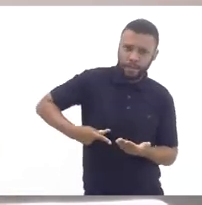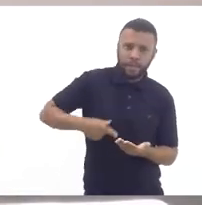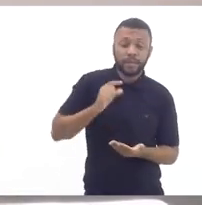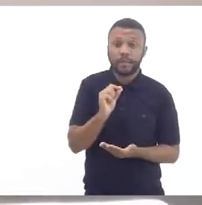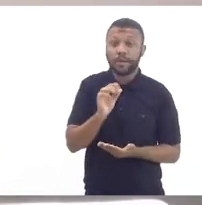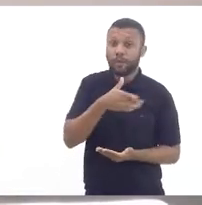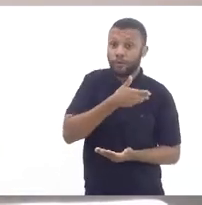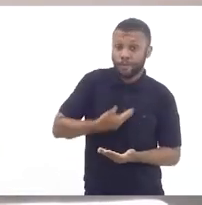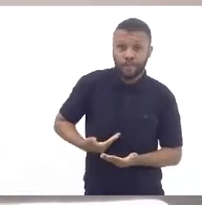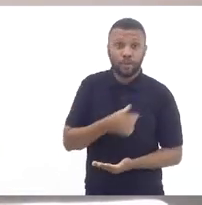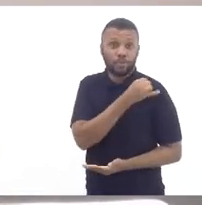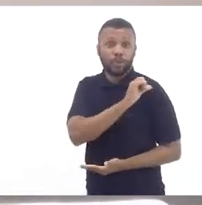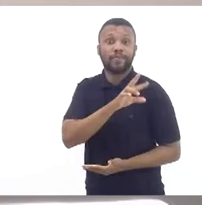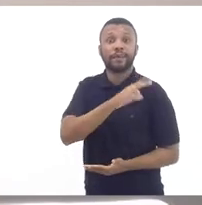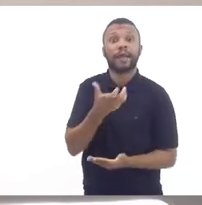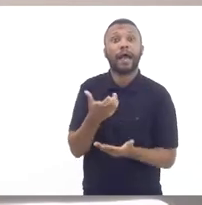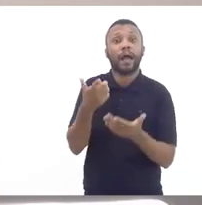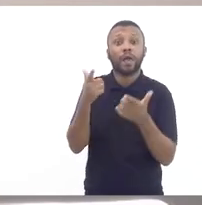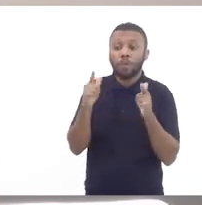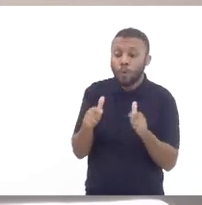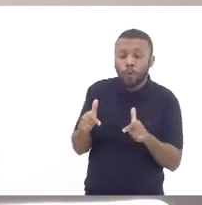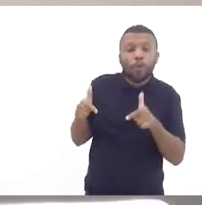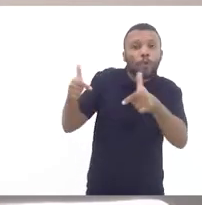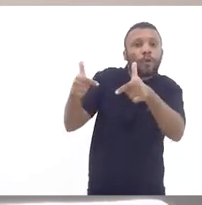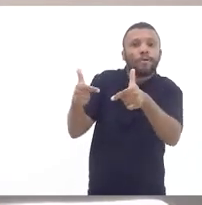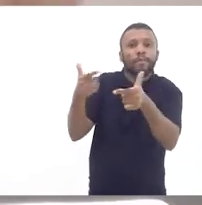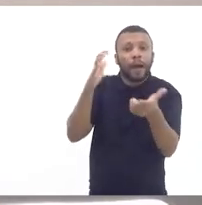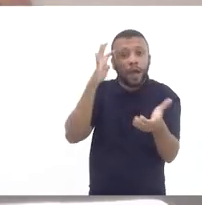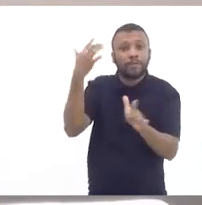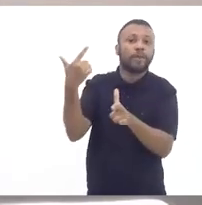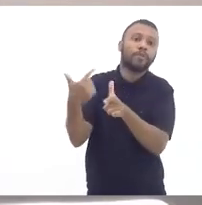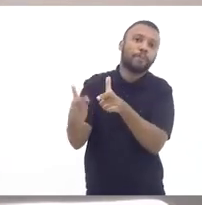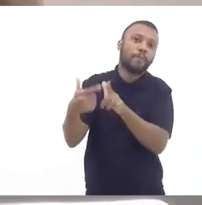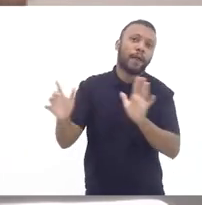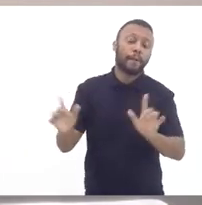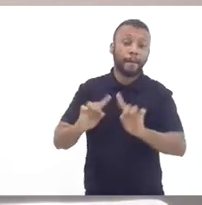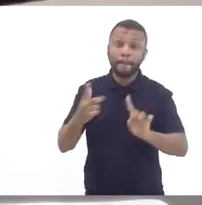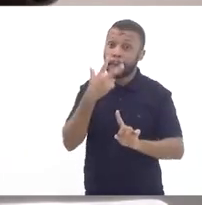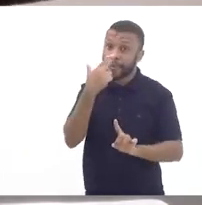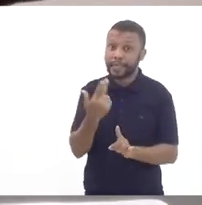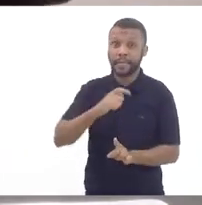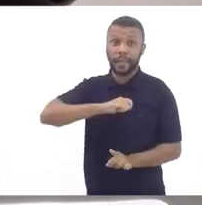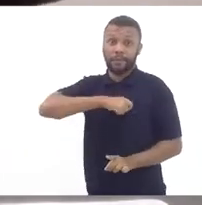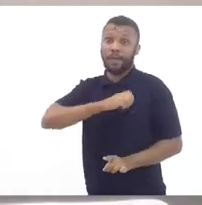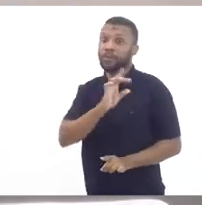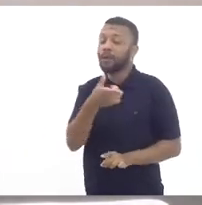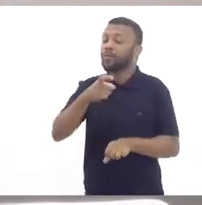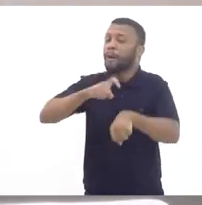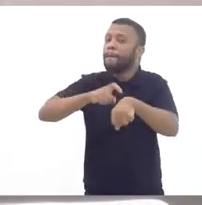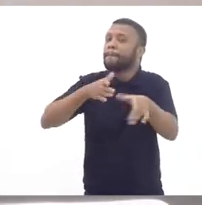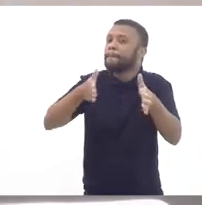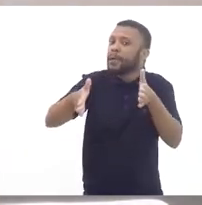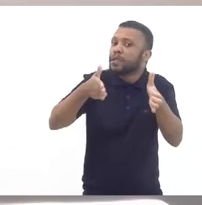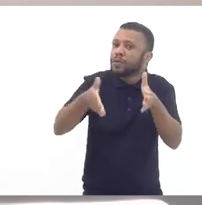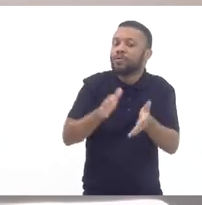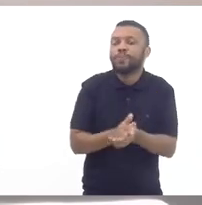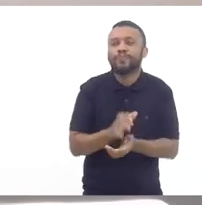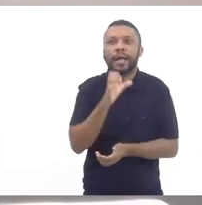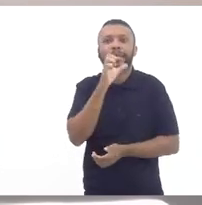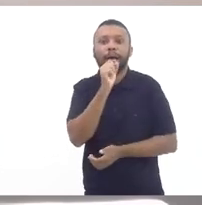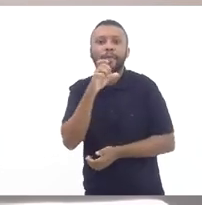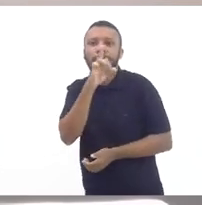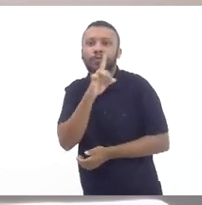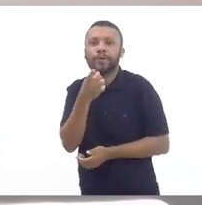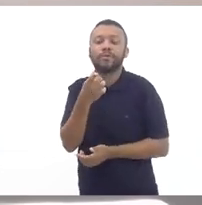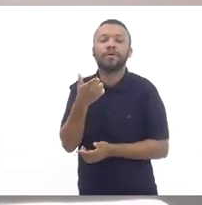governo do Estado ia tomar uma ação concreta em relação a isso, né? Mas parece que essa fiscalização deve ser só num determinado período e final de semana eu acho que o usuário